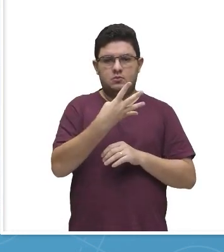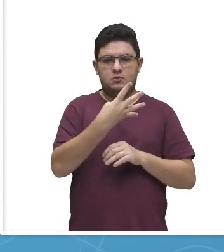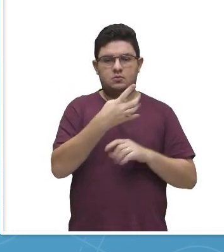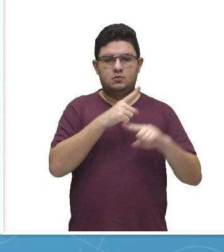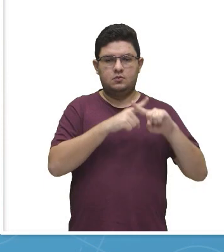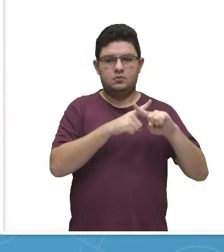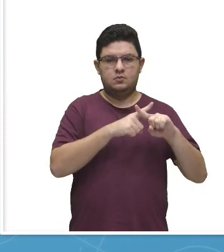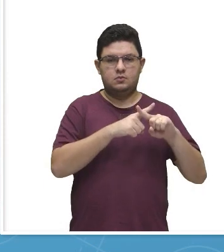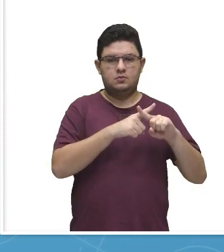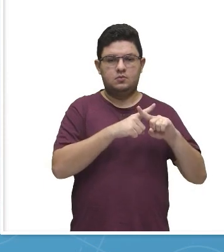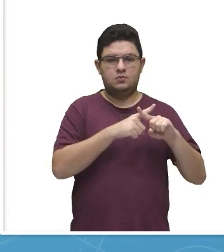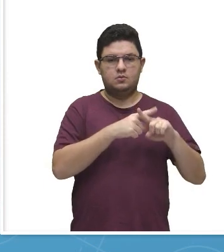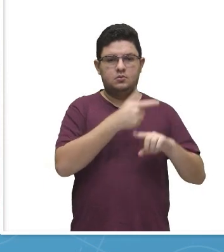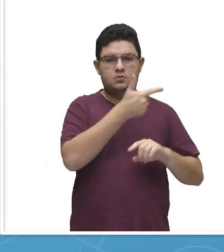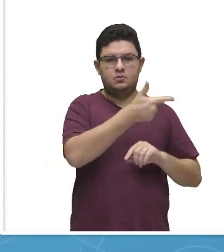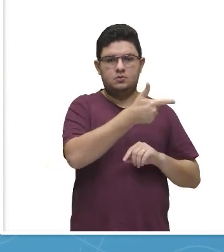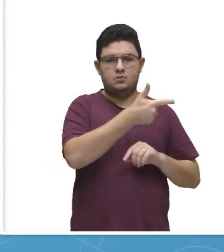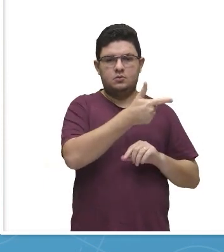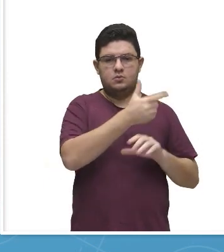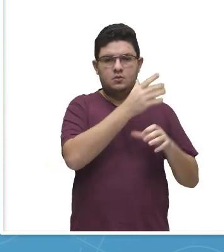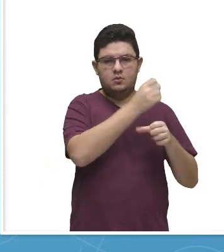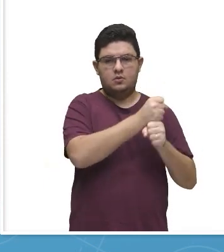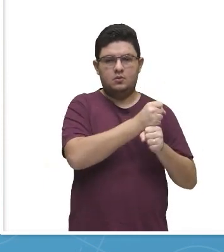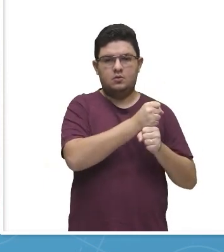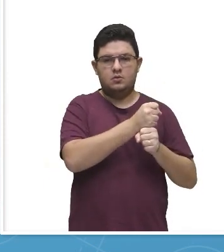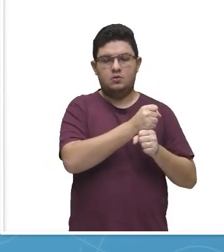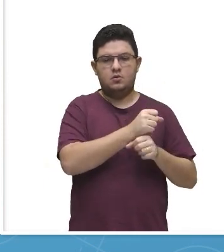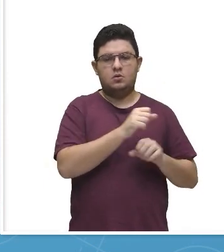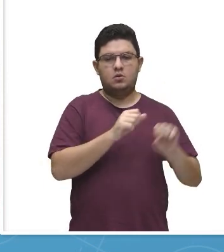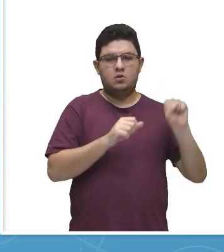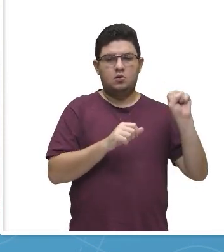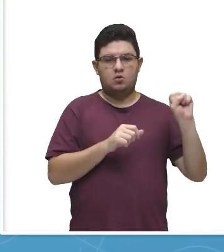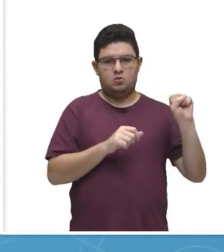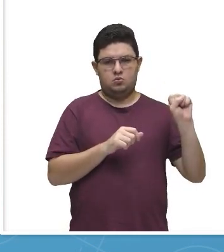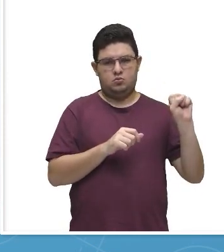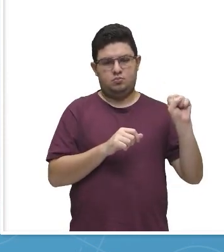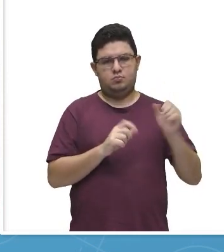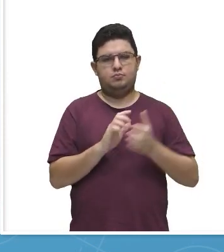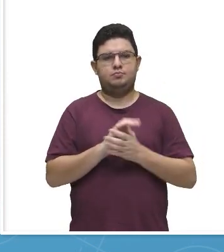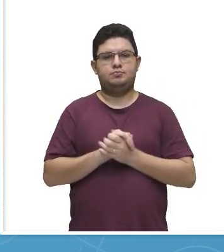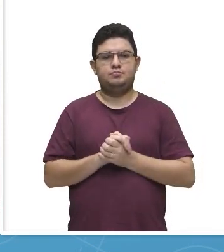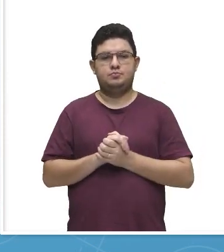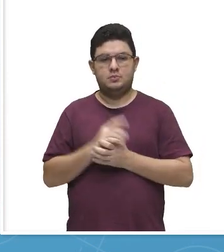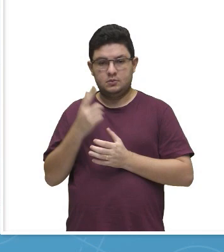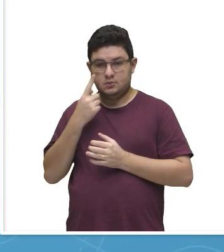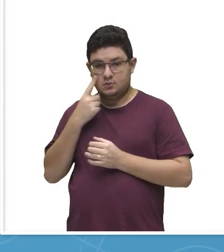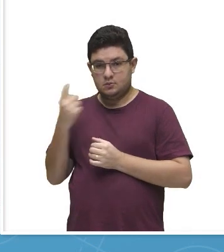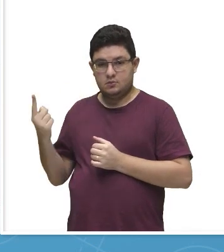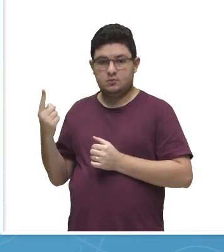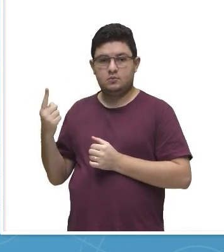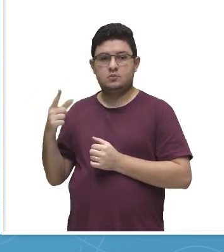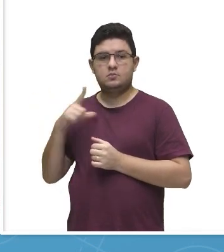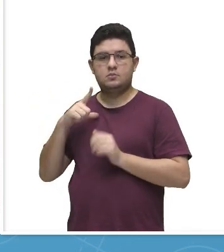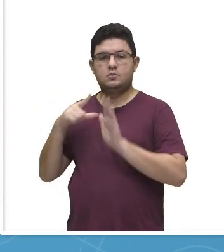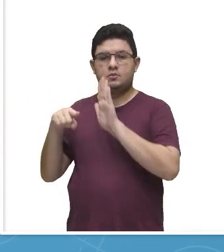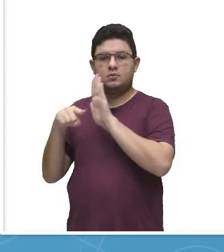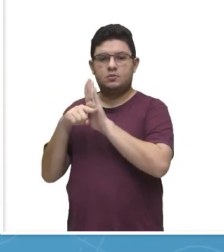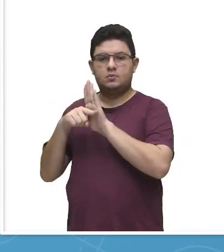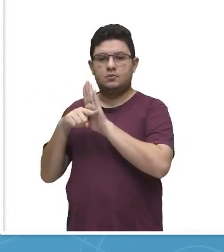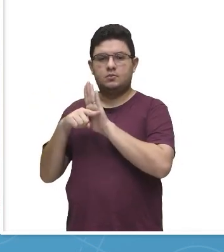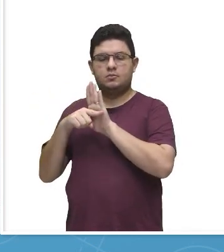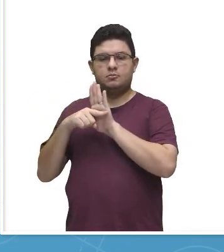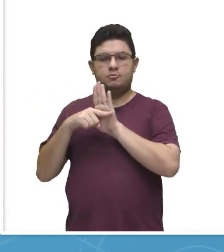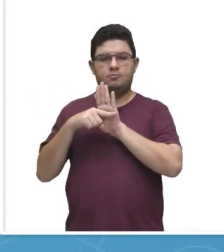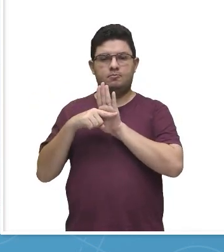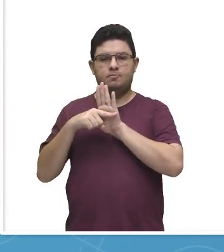Nesse quarto exemplo aqui, nós temos menos 3 elevado a 2, ou